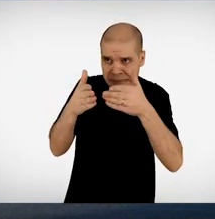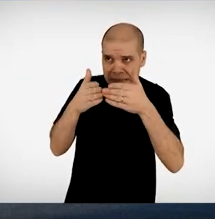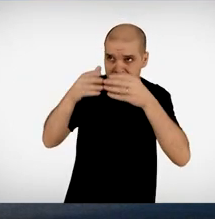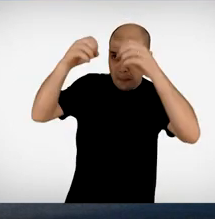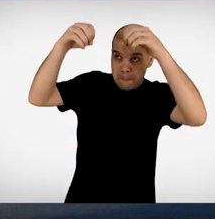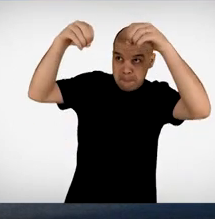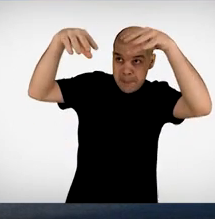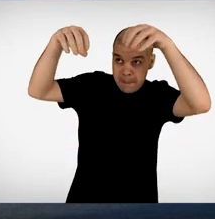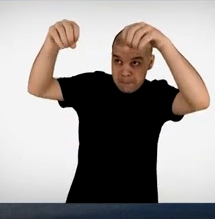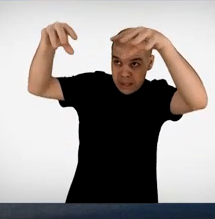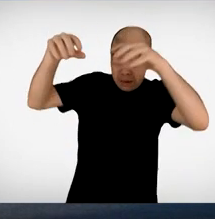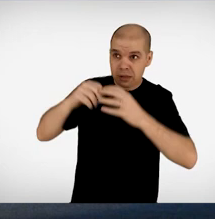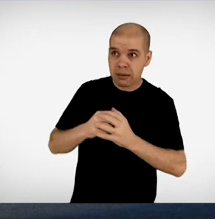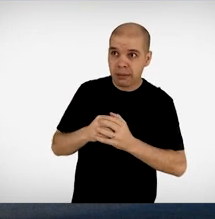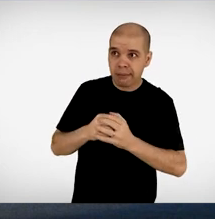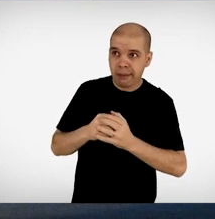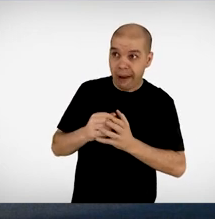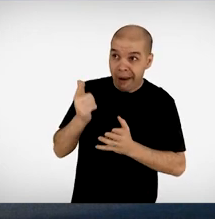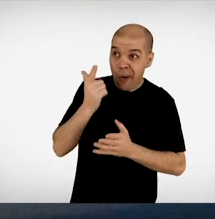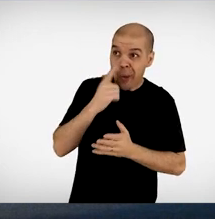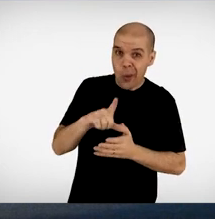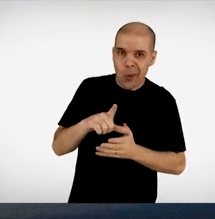pessoas. Ah, agora melhorou.